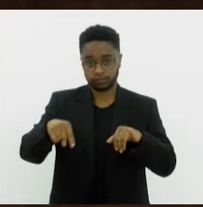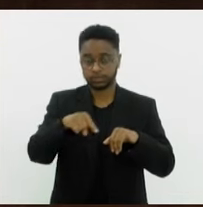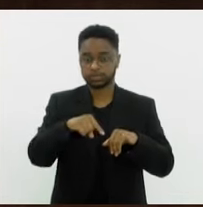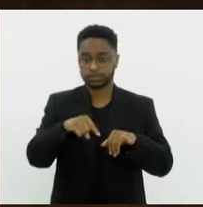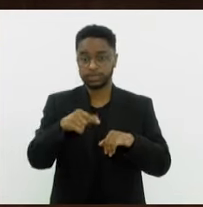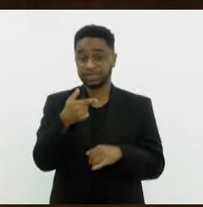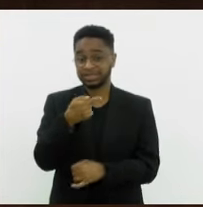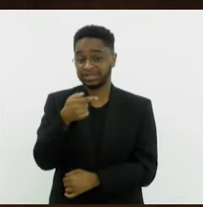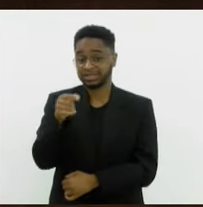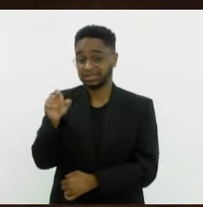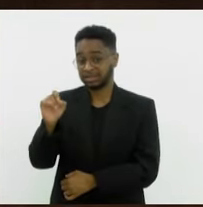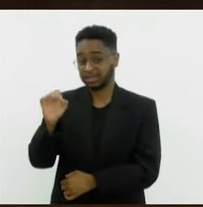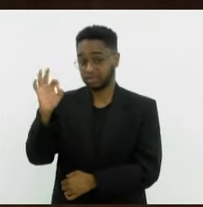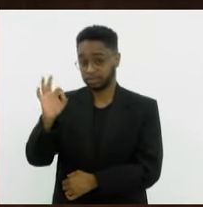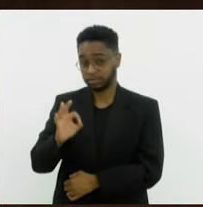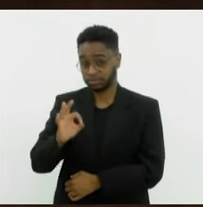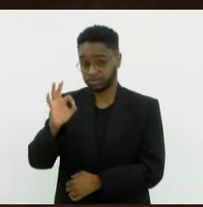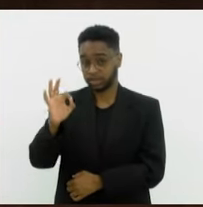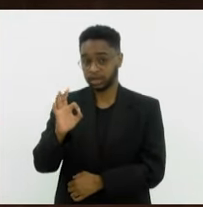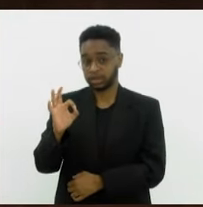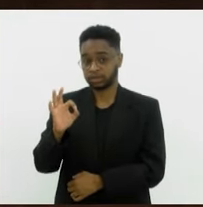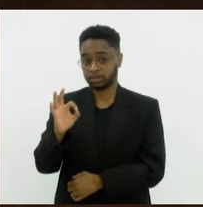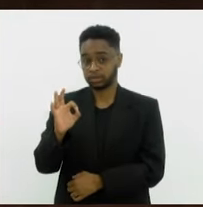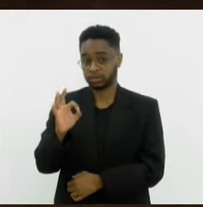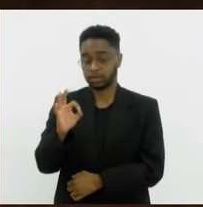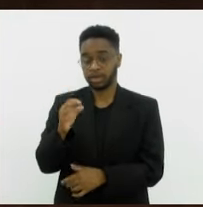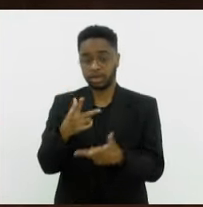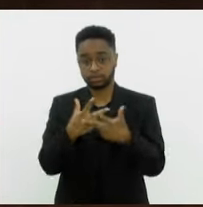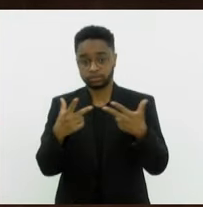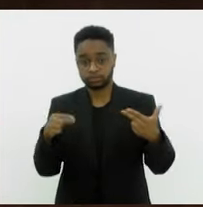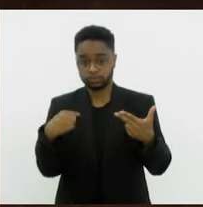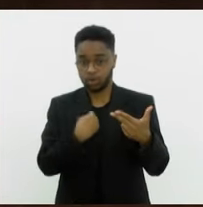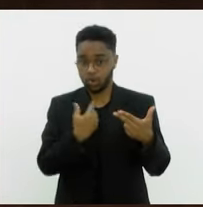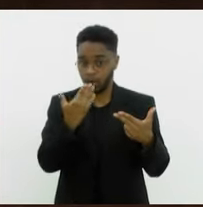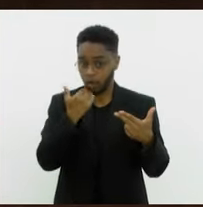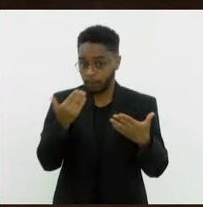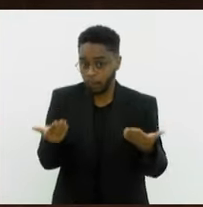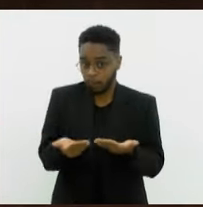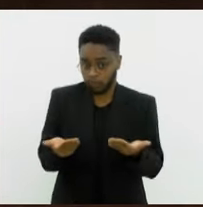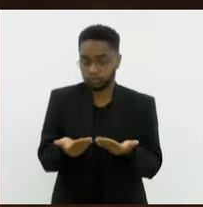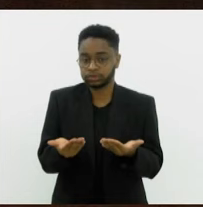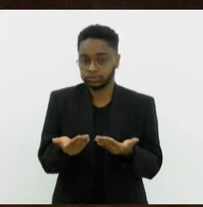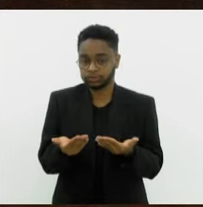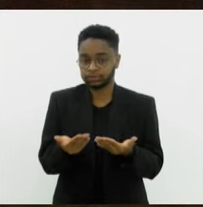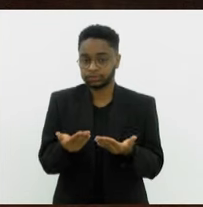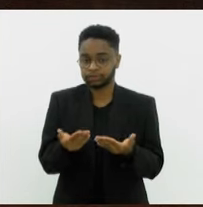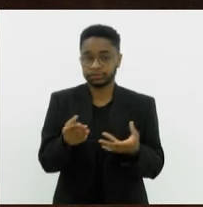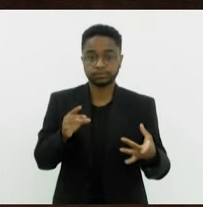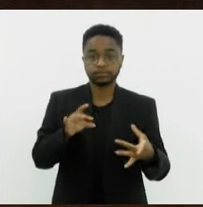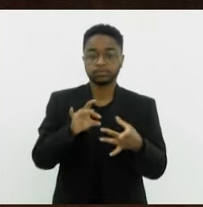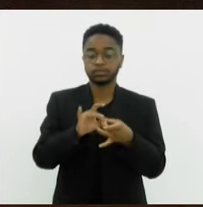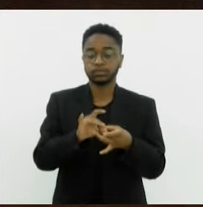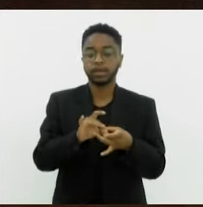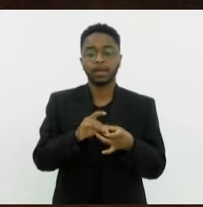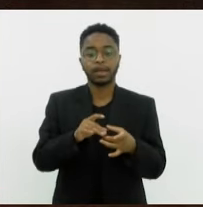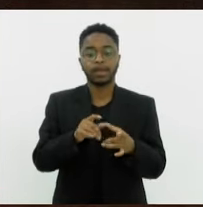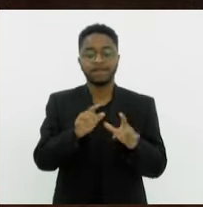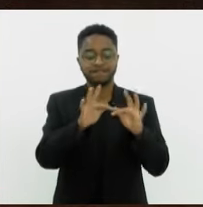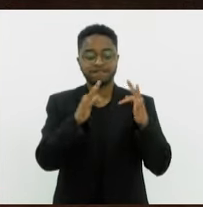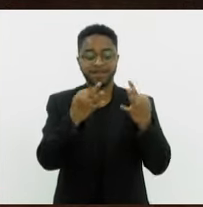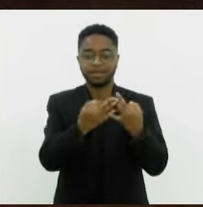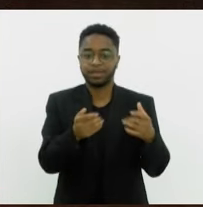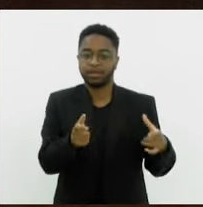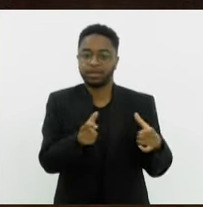que 70% daquilo que nós consumimos hoje nas nossas casas vem exatamente do pequeno agricultor,